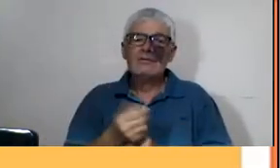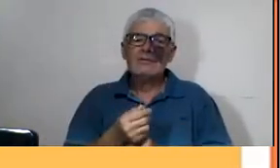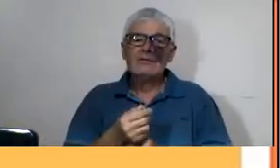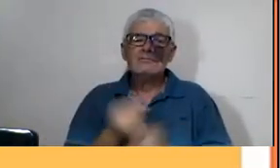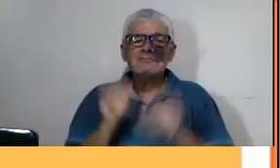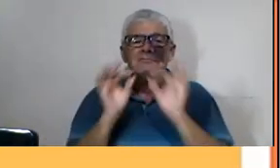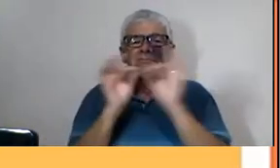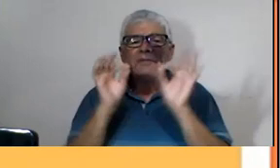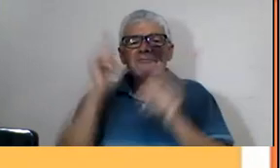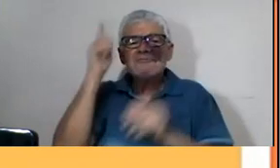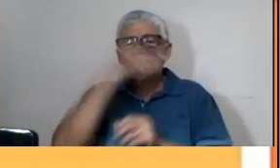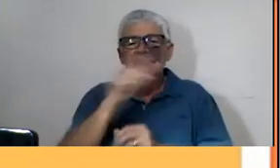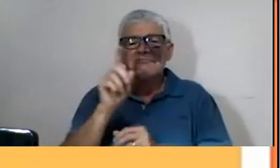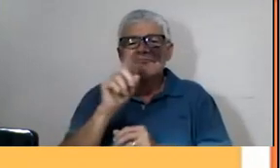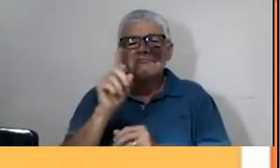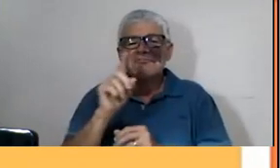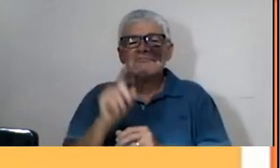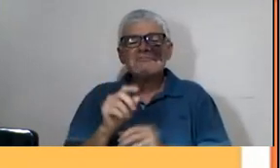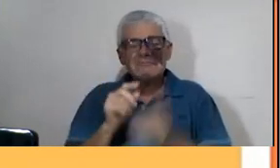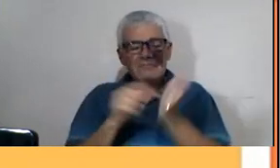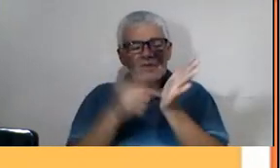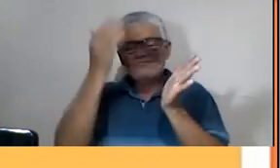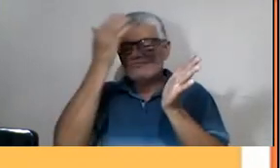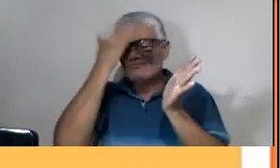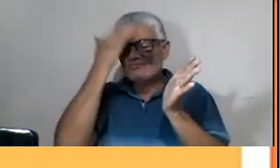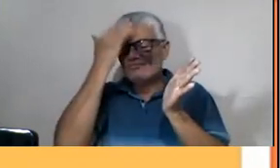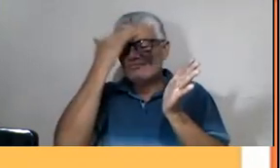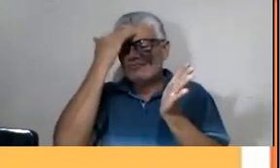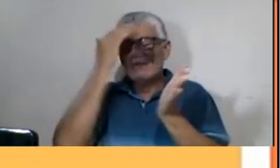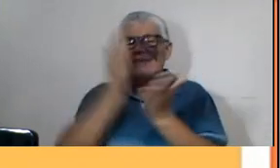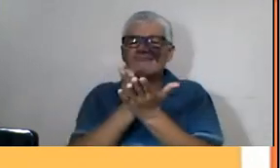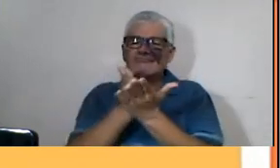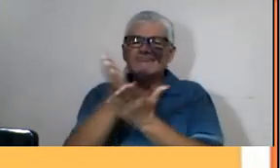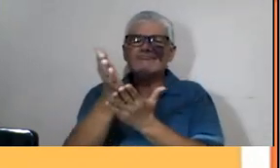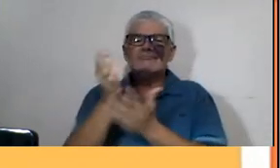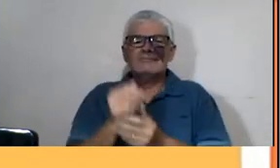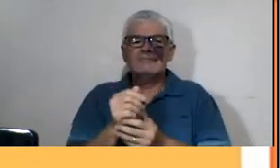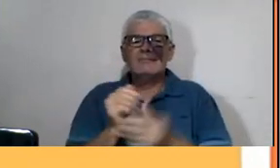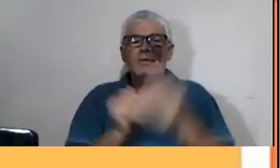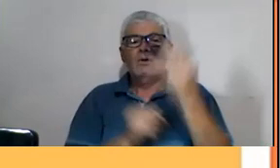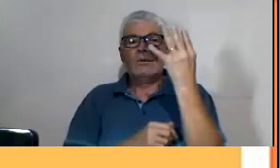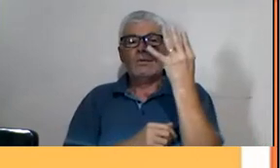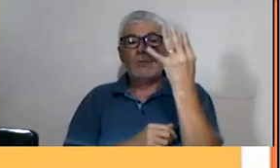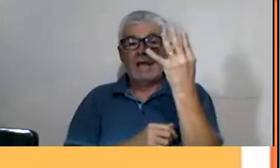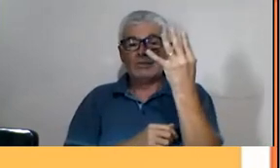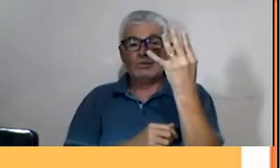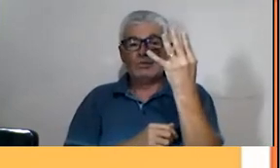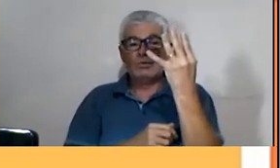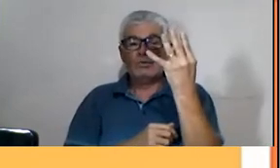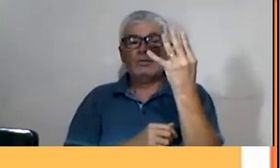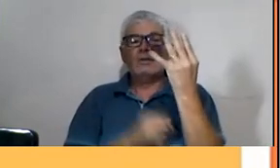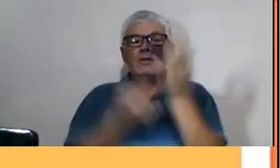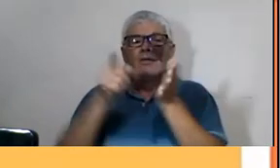ele receberia no futuro, né, a presença do próprio Messias. Então, isso faria dele um templo